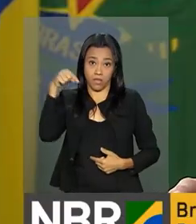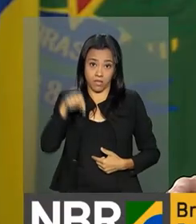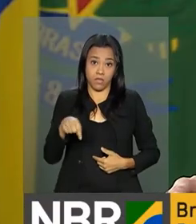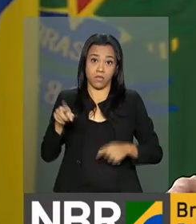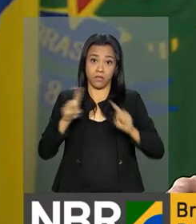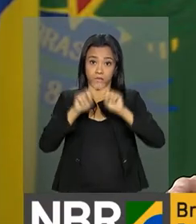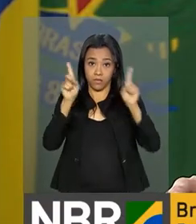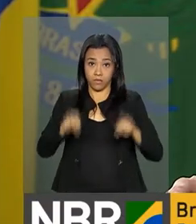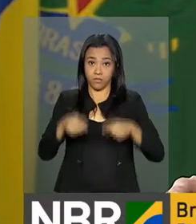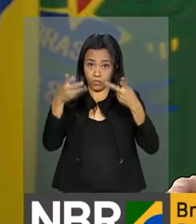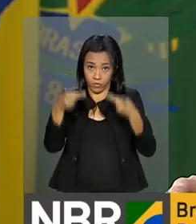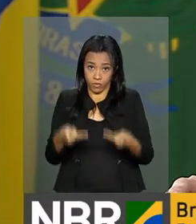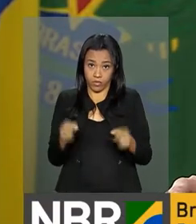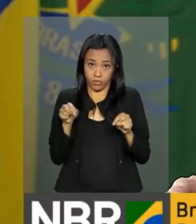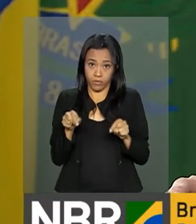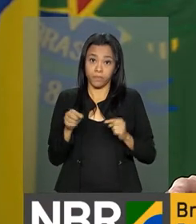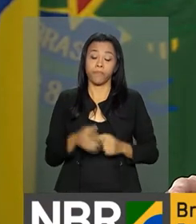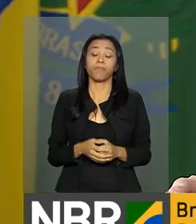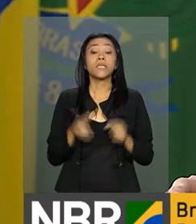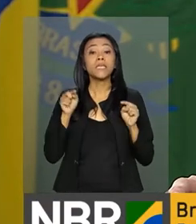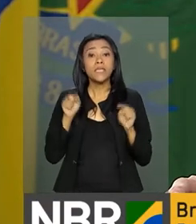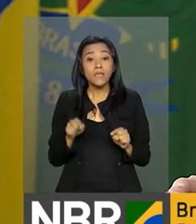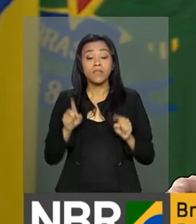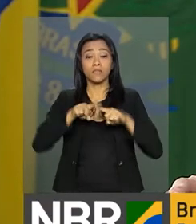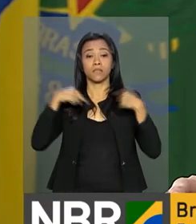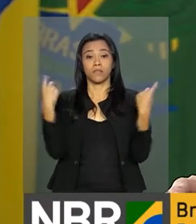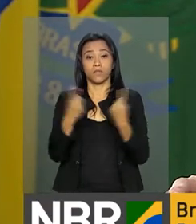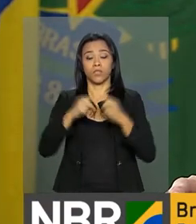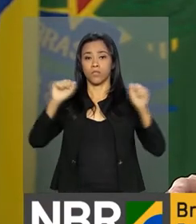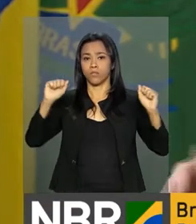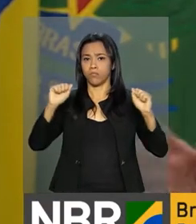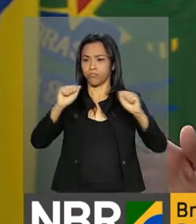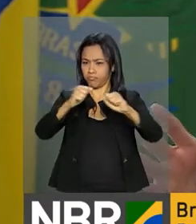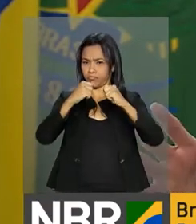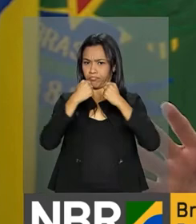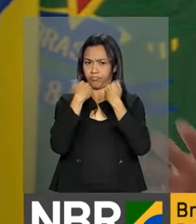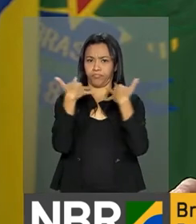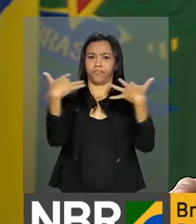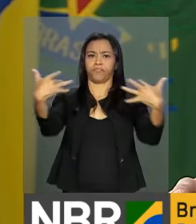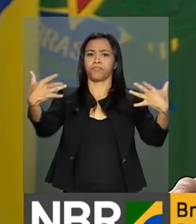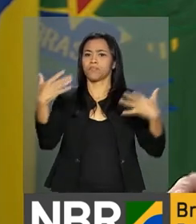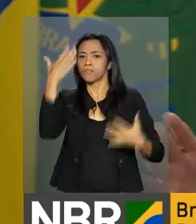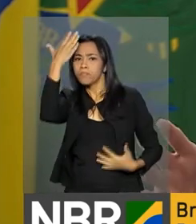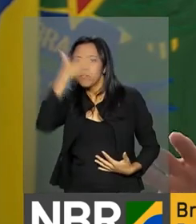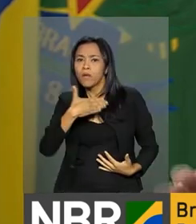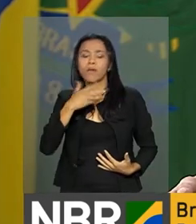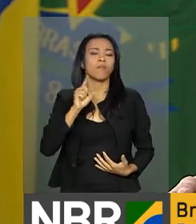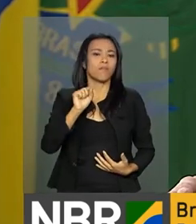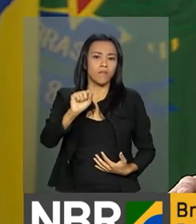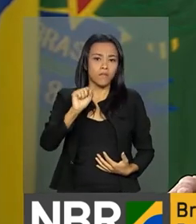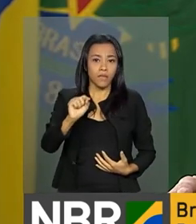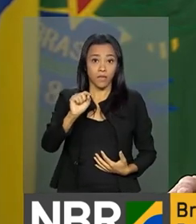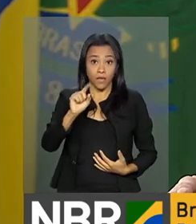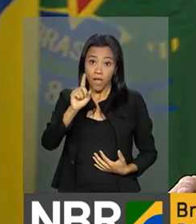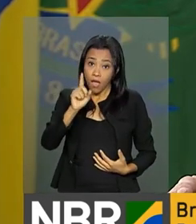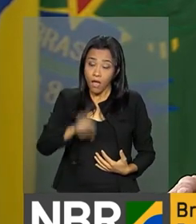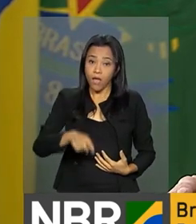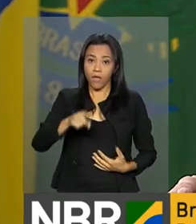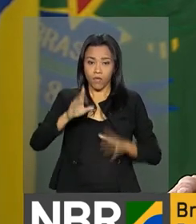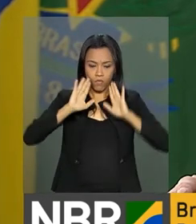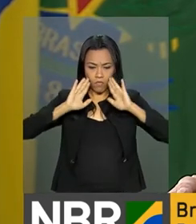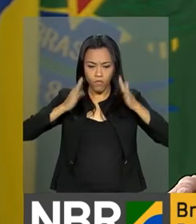essa cerimônia na verdade ela revela é uma vez mais né a prioridade que o nosso